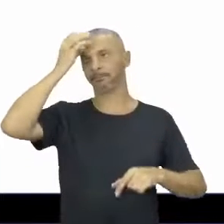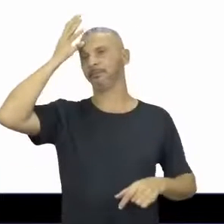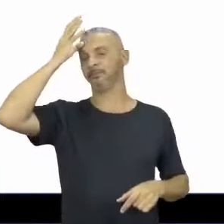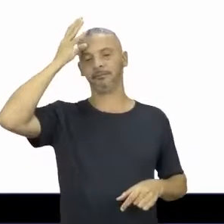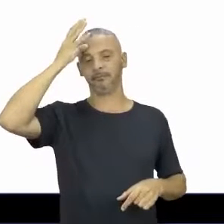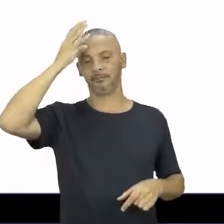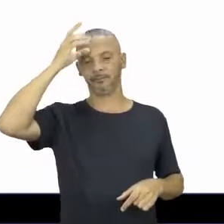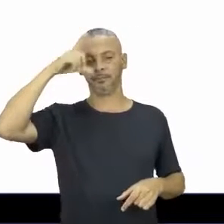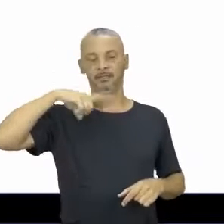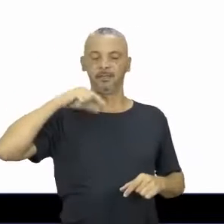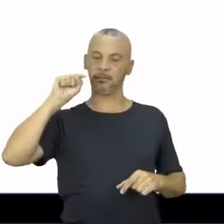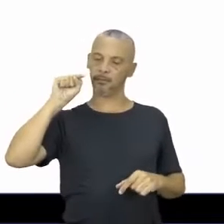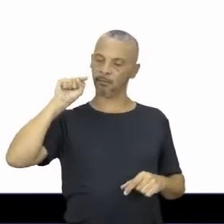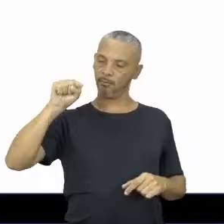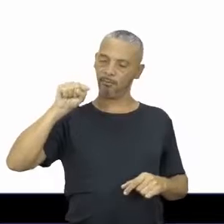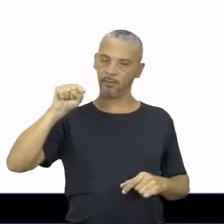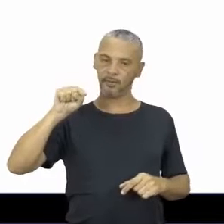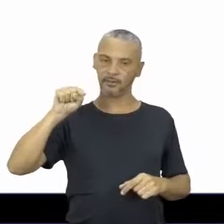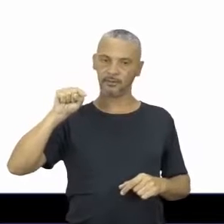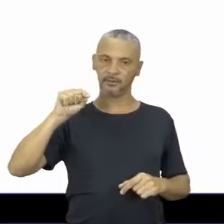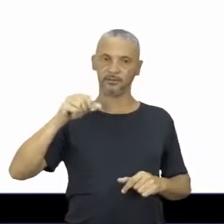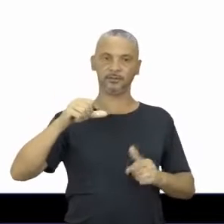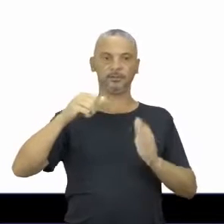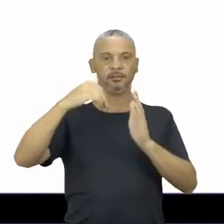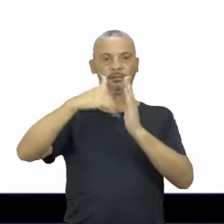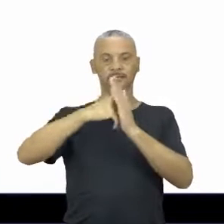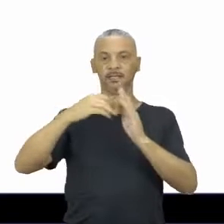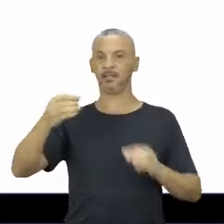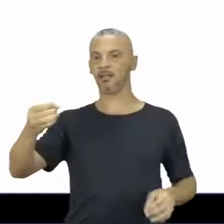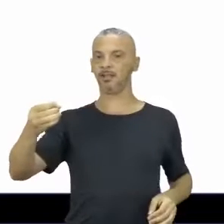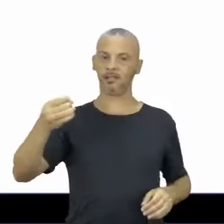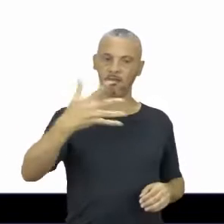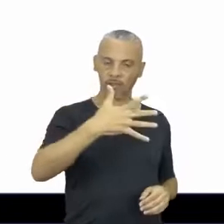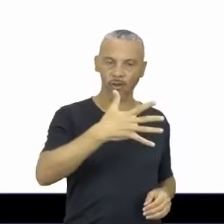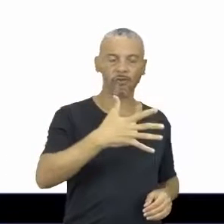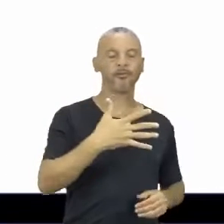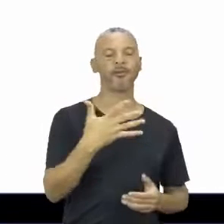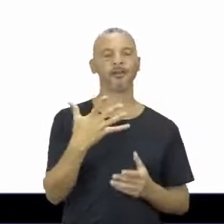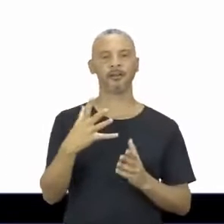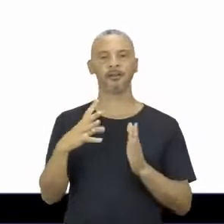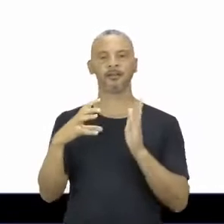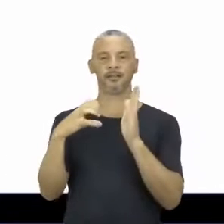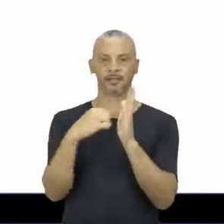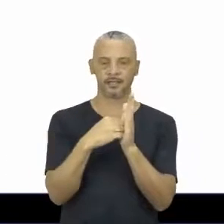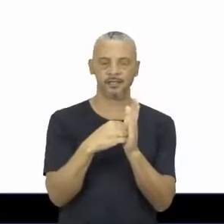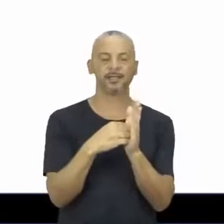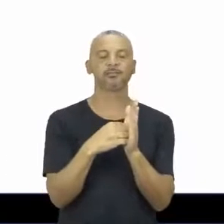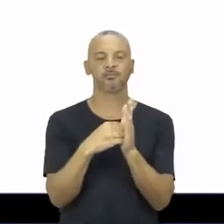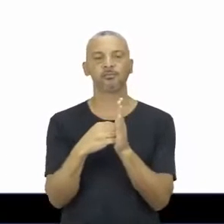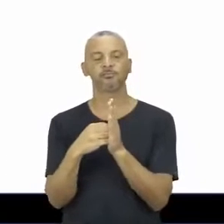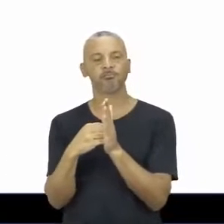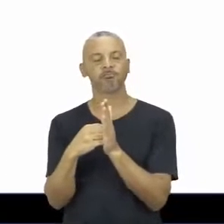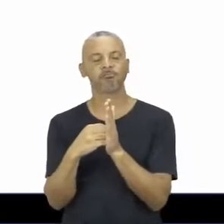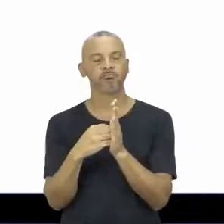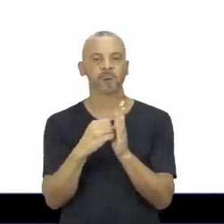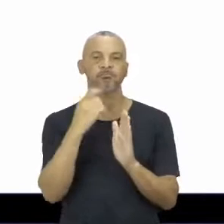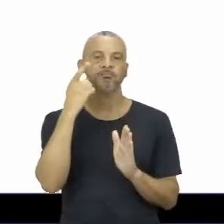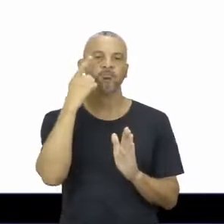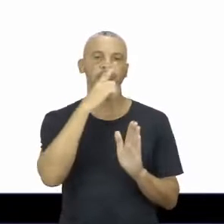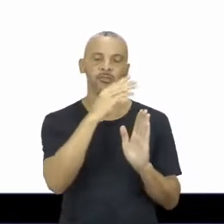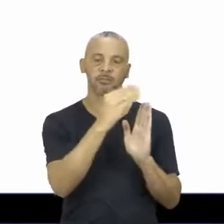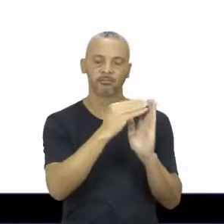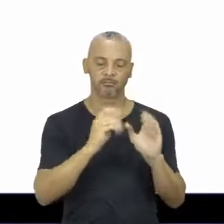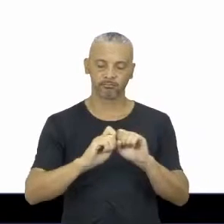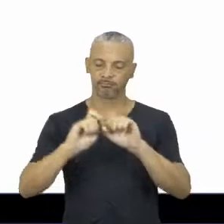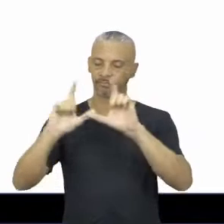tem ali o botãozinho ali de recuperar a senha, vai mandar lá para o e-mail que está cadastrado, segue um passo a passo ali e ele